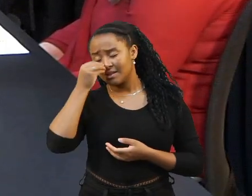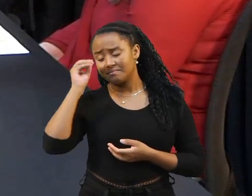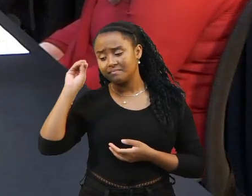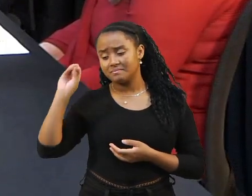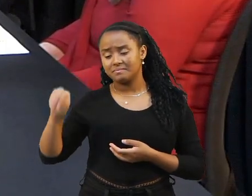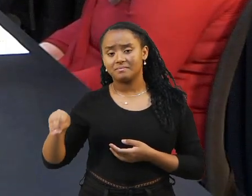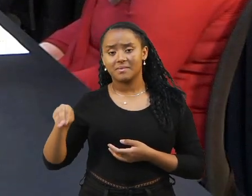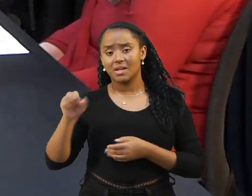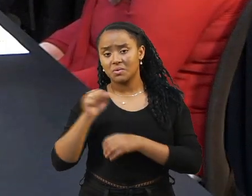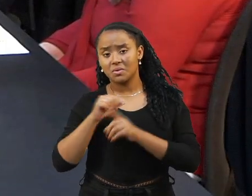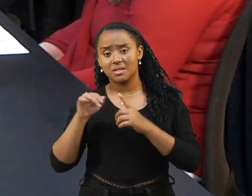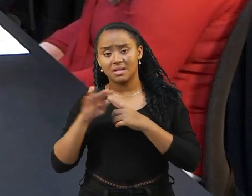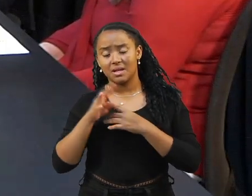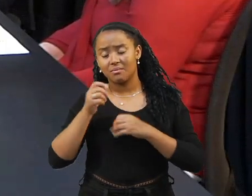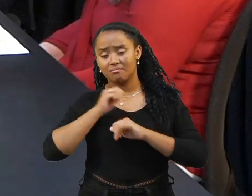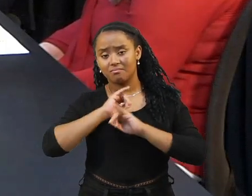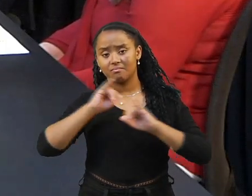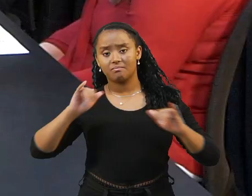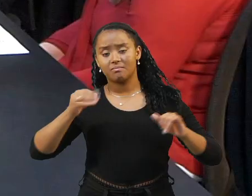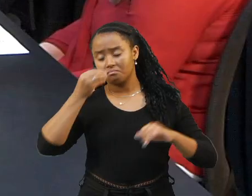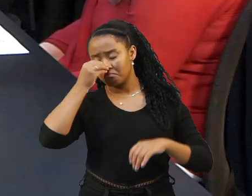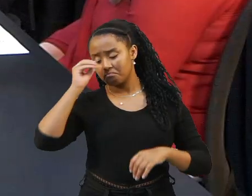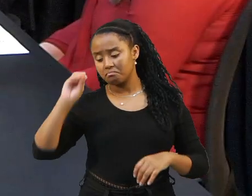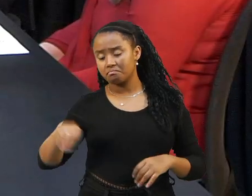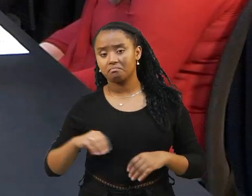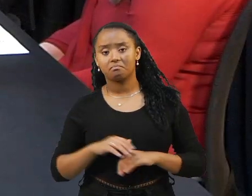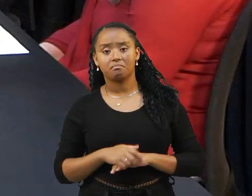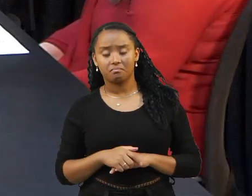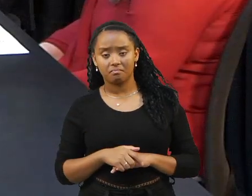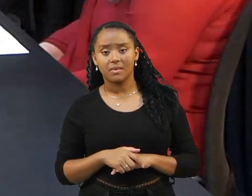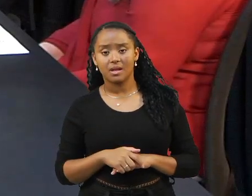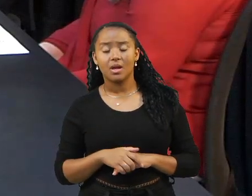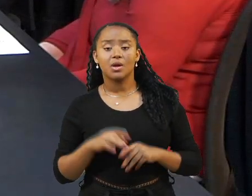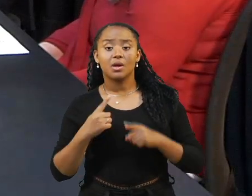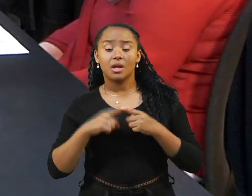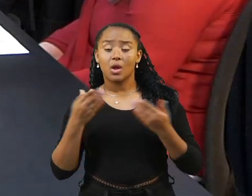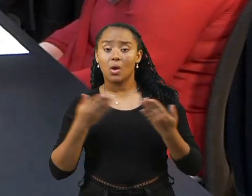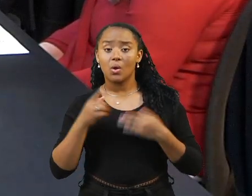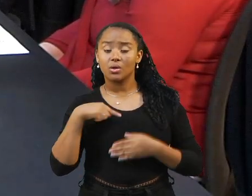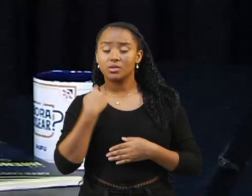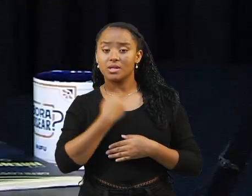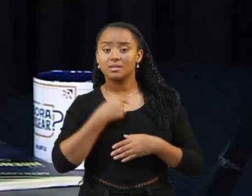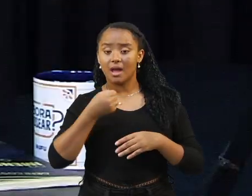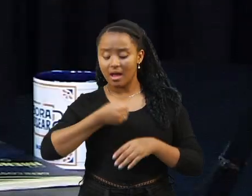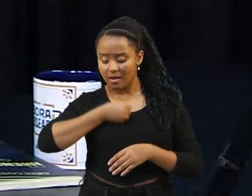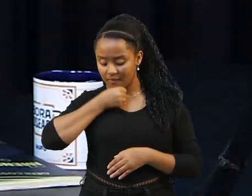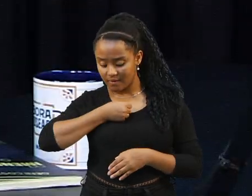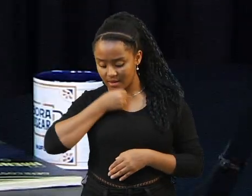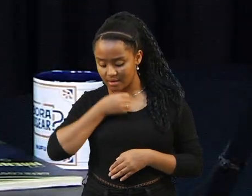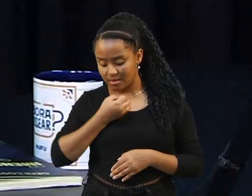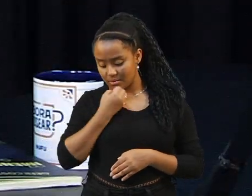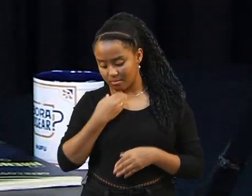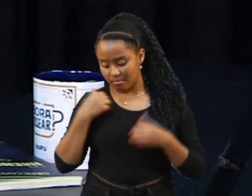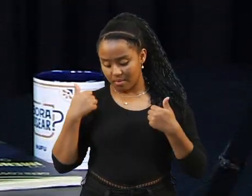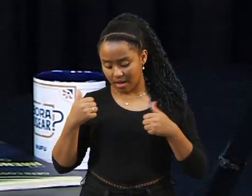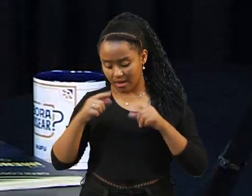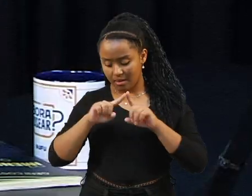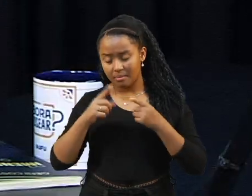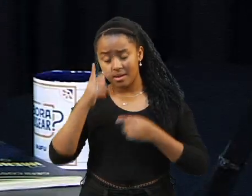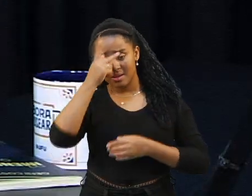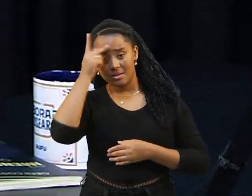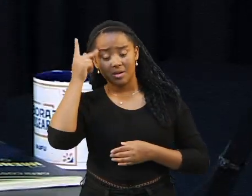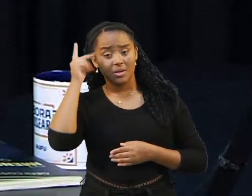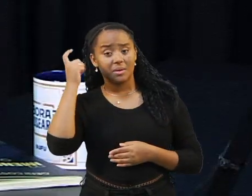dar importância para o que o social prega. Porque hoje a gente envelhece, está envelhecendo bem, mas as